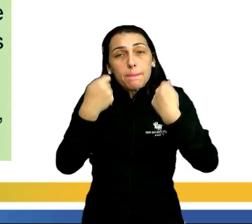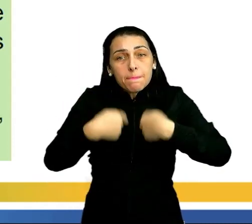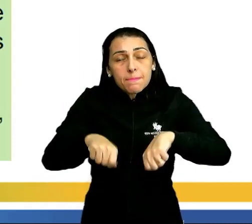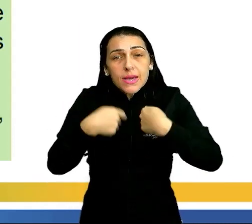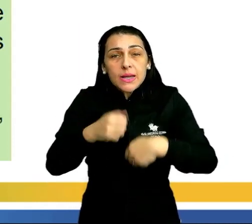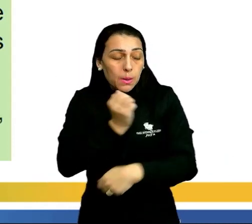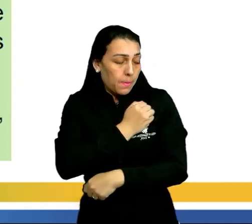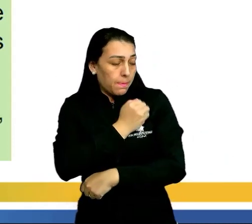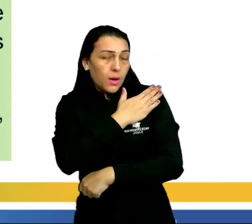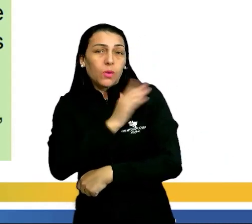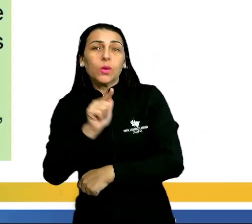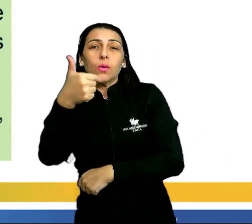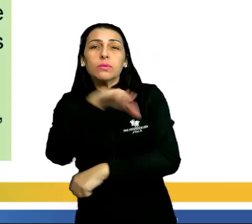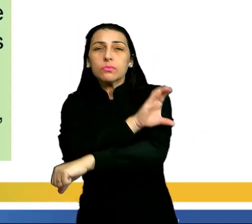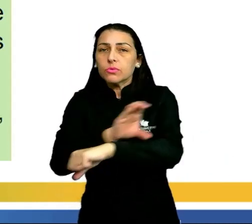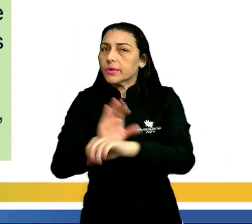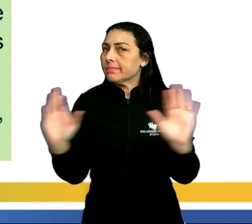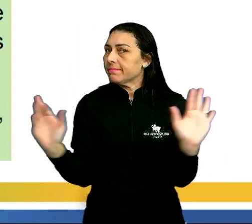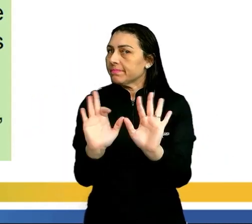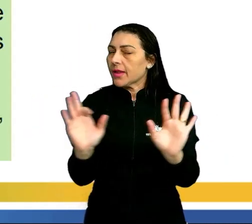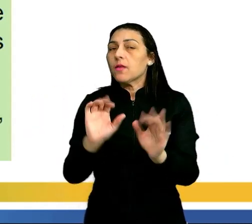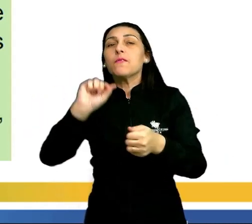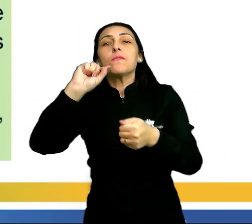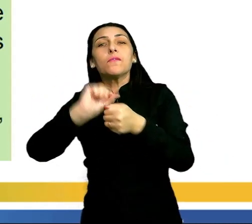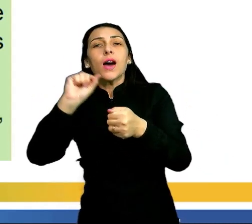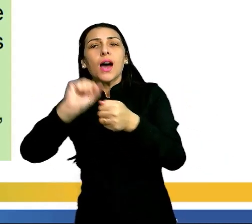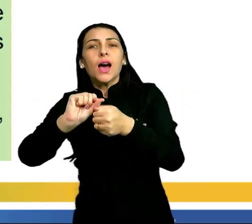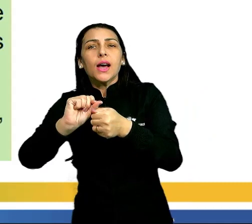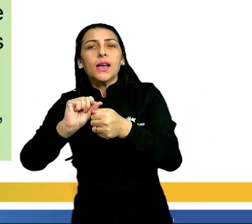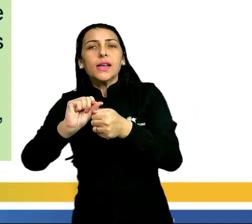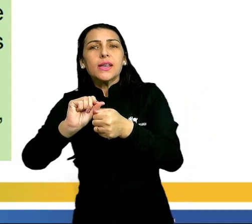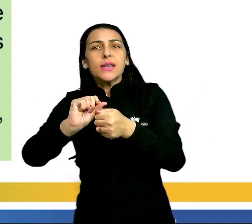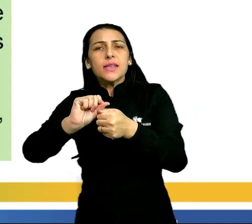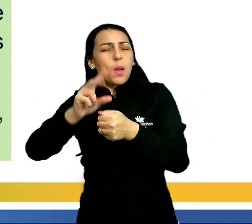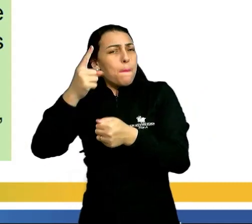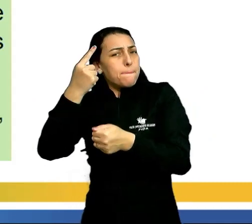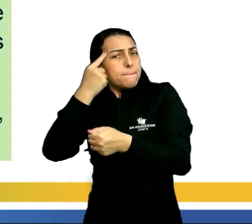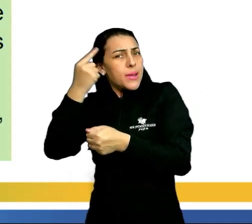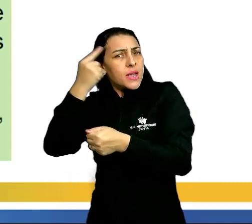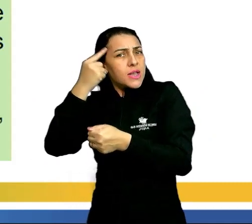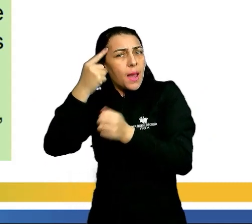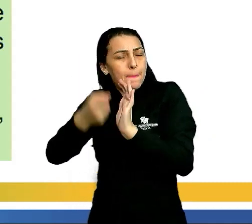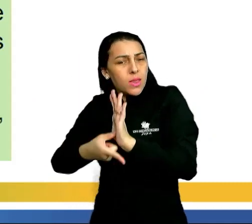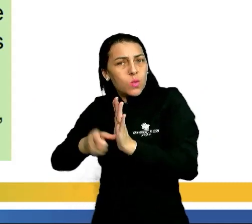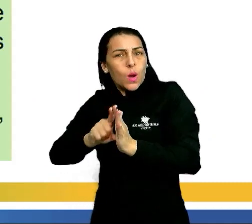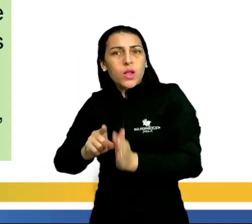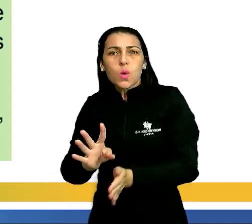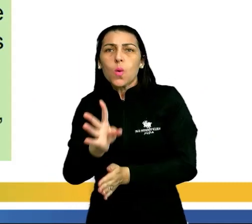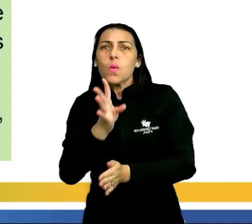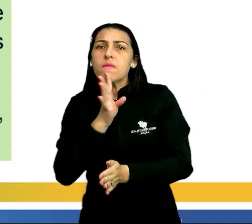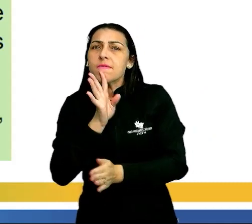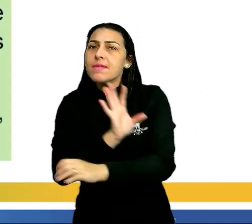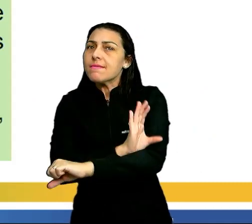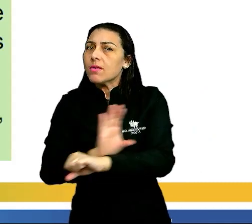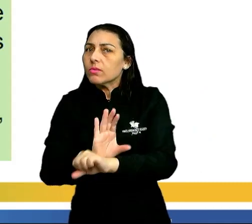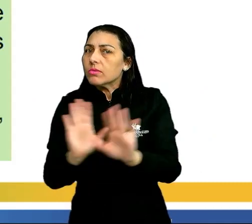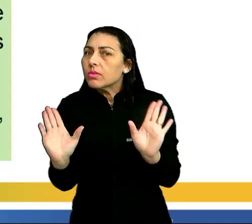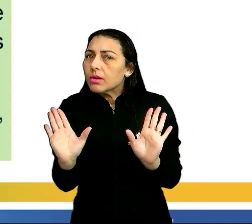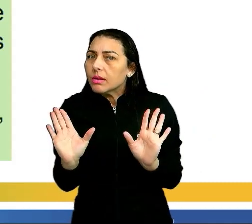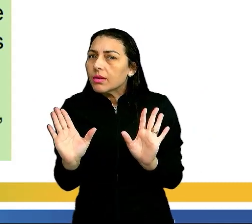ter preconceito contra a outra cultura. Fazer um julgamento precipitado a respeito daquilo que você não